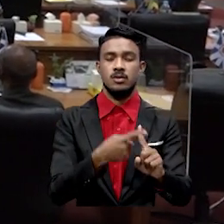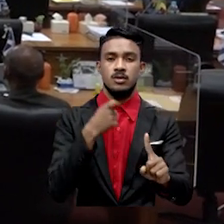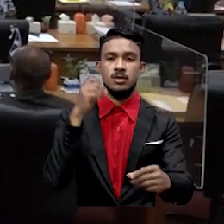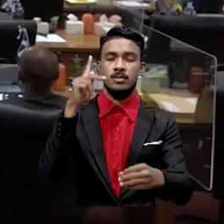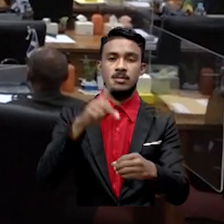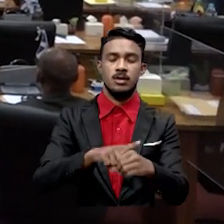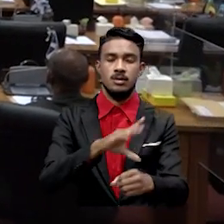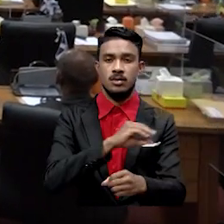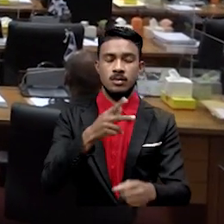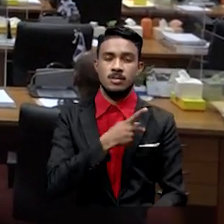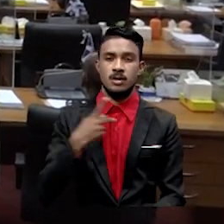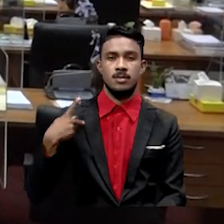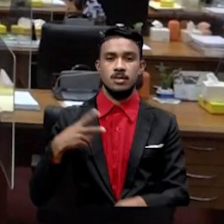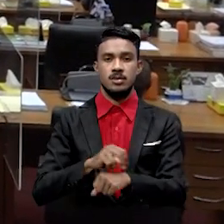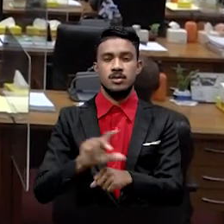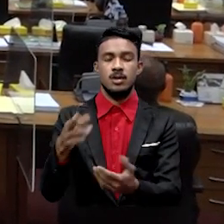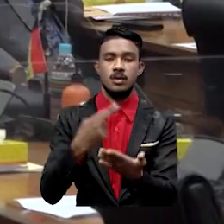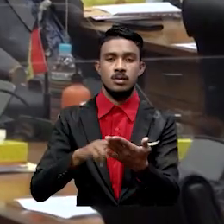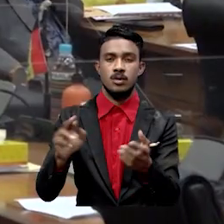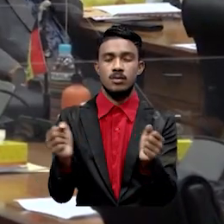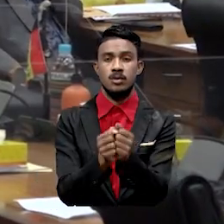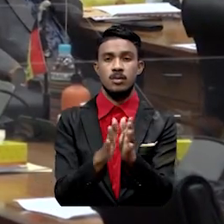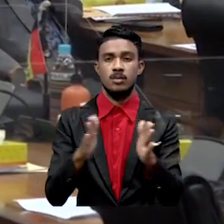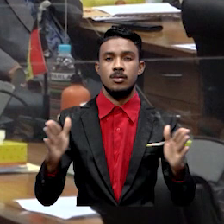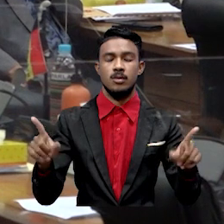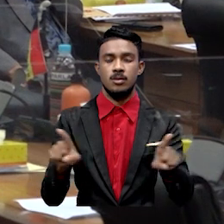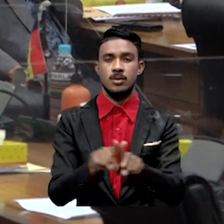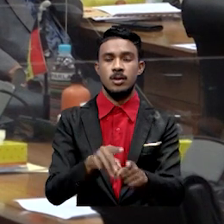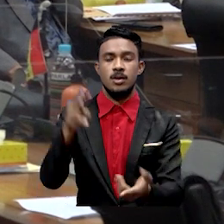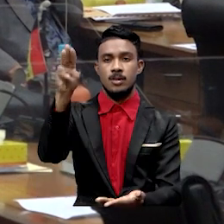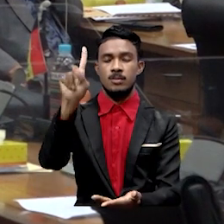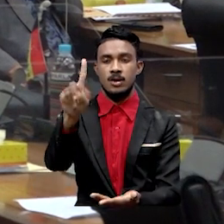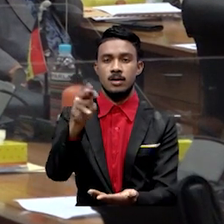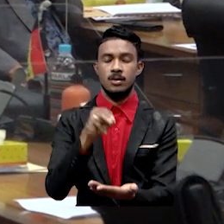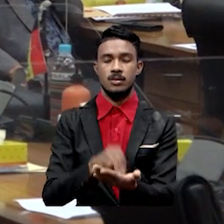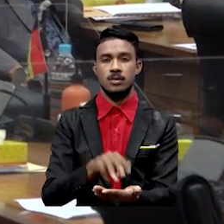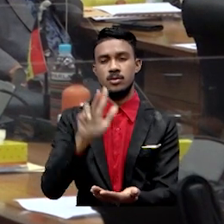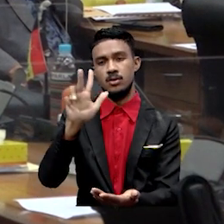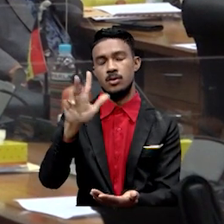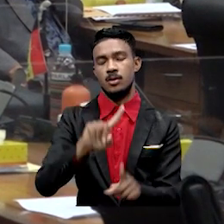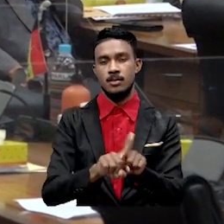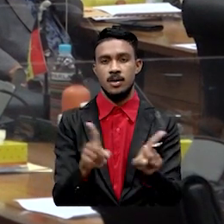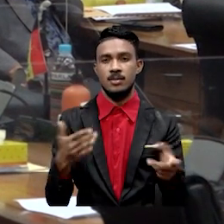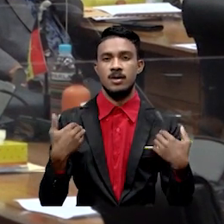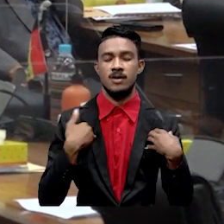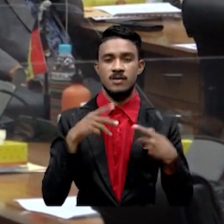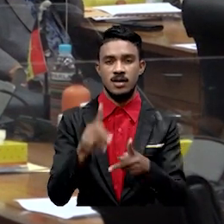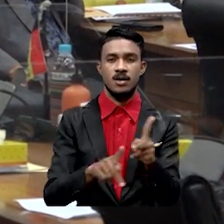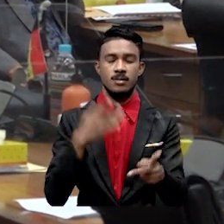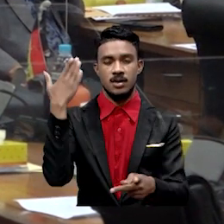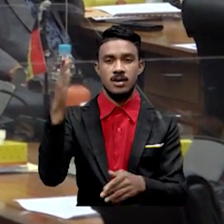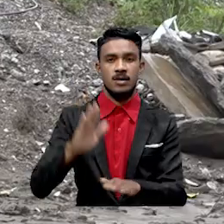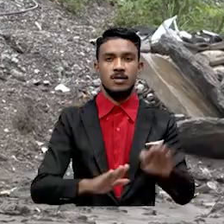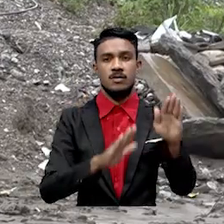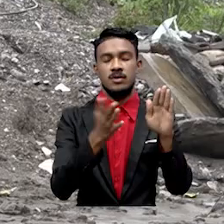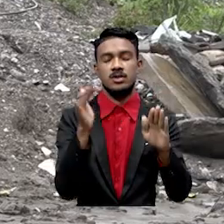no Parlamento Nacional aprova o montante bot, husi bilhão ida to bilhão tolo, mas bem, povo e a área isolada